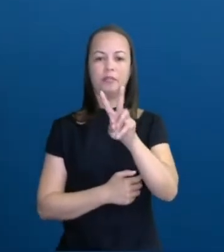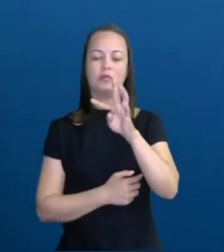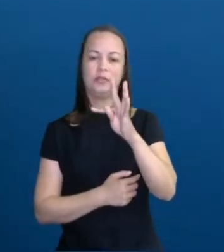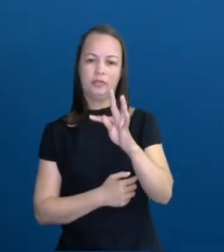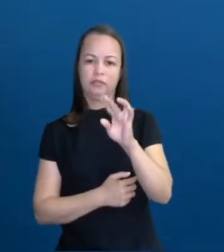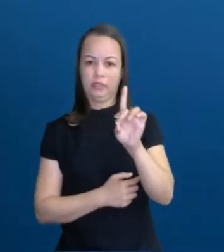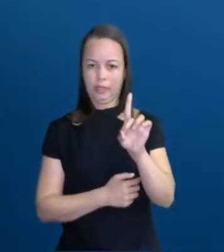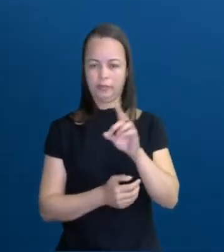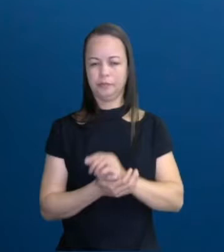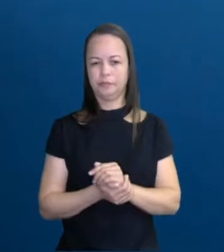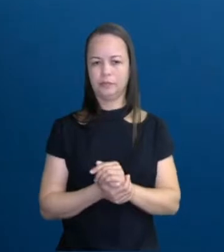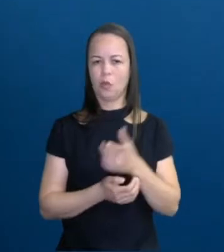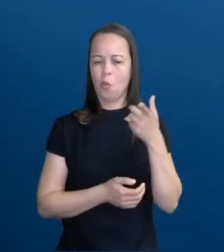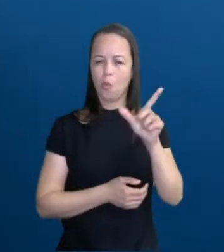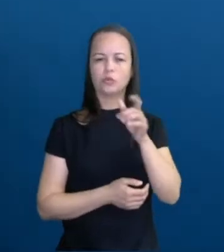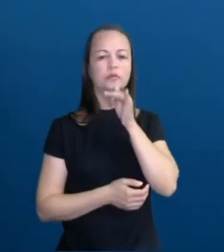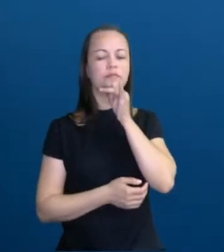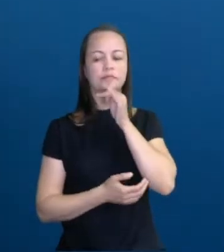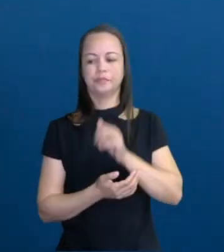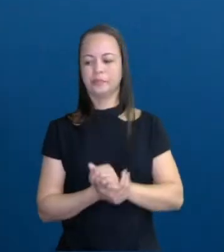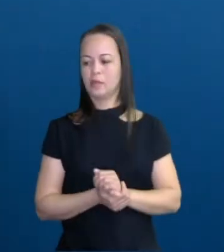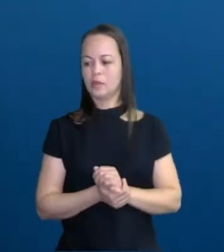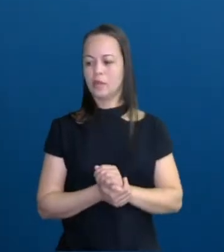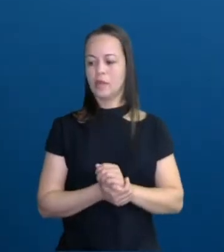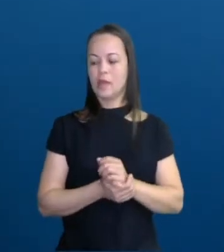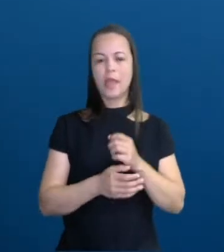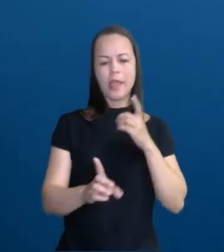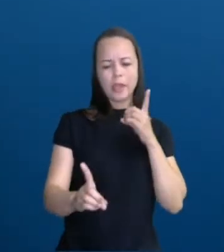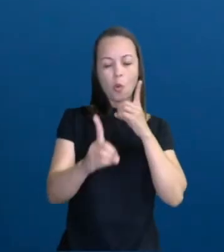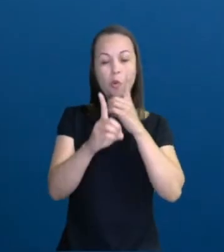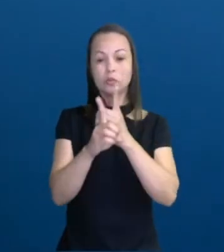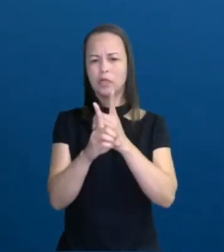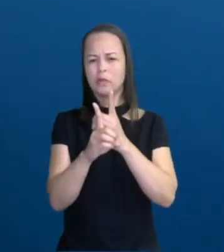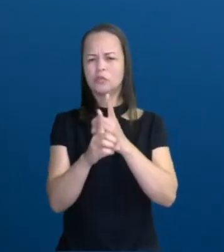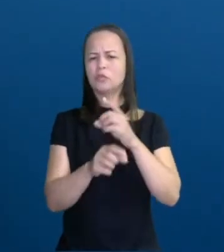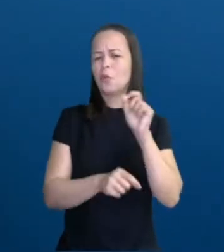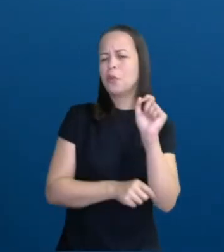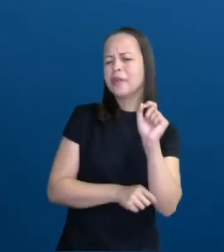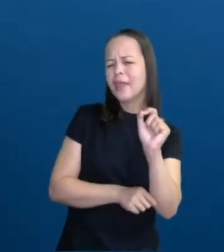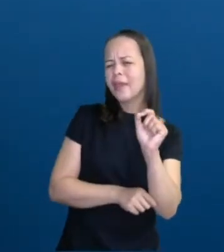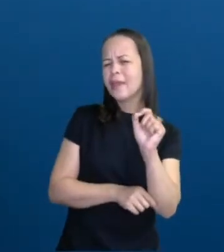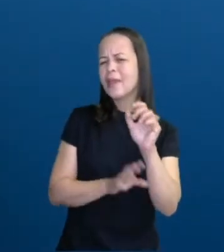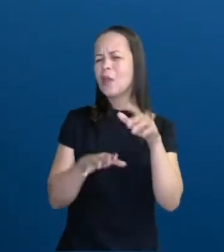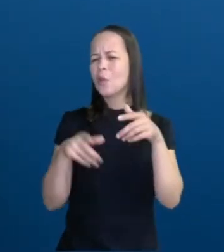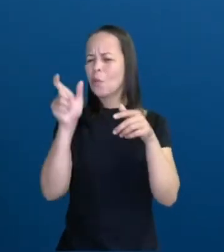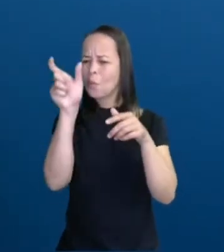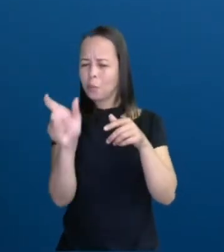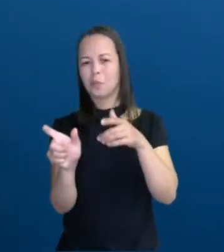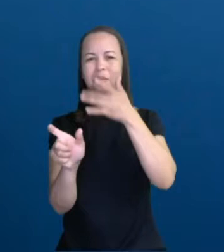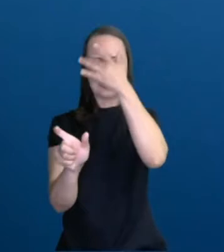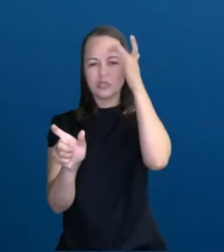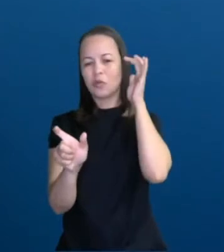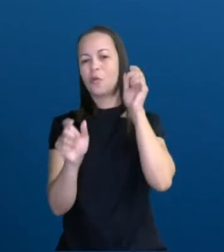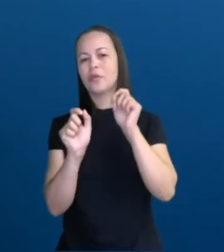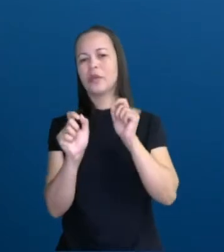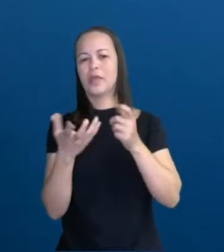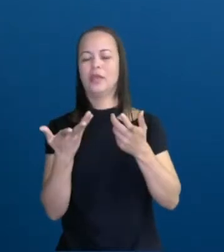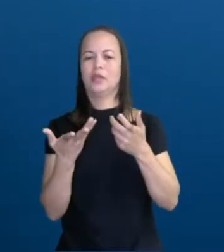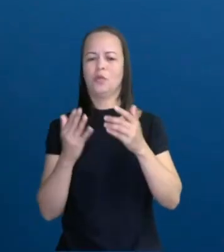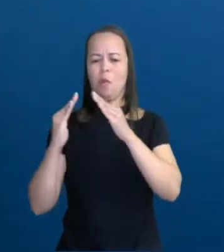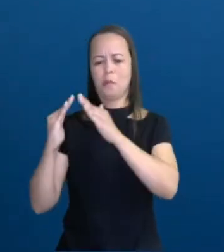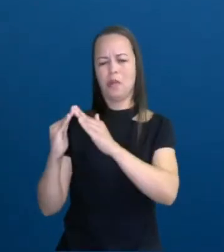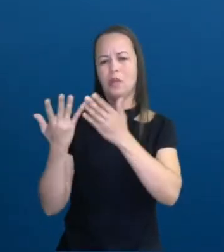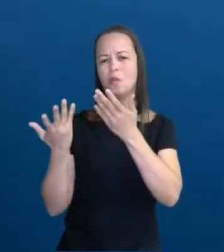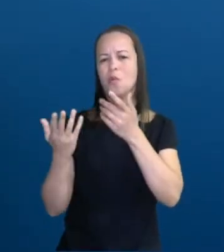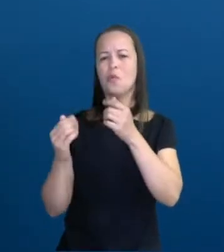exemplo, encontramos. Encontramos o que ou quem? Porque você também pode encontrar uma pessoa, um amigo, uma vizinha,